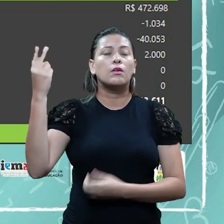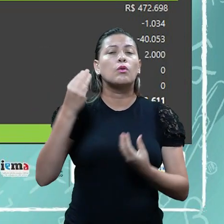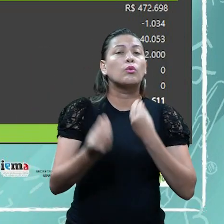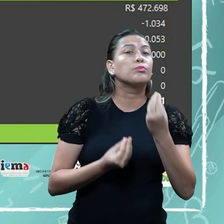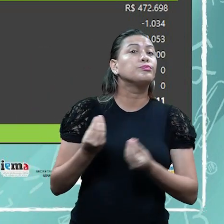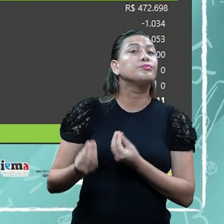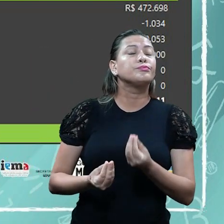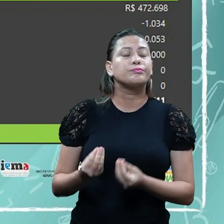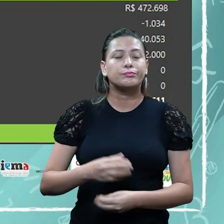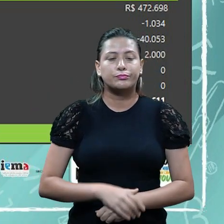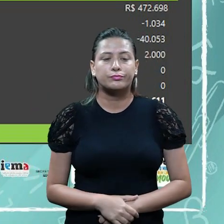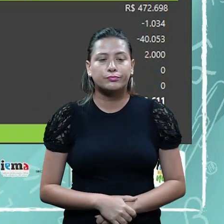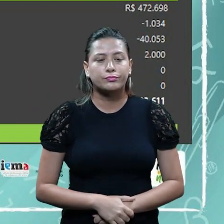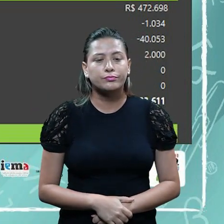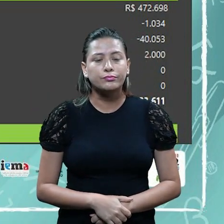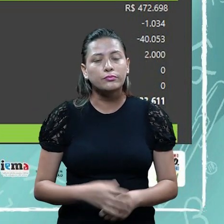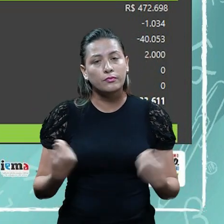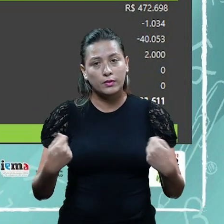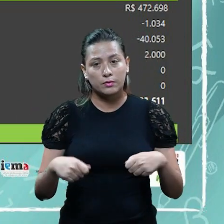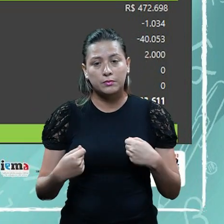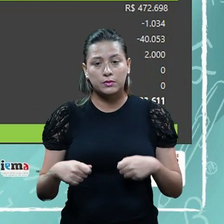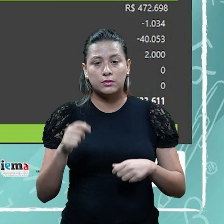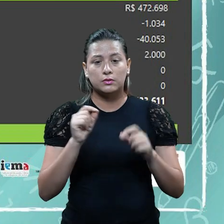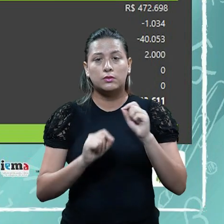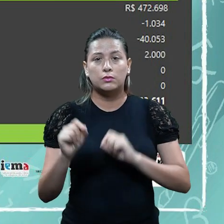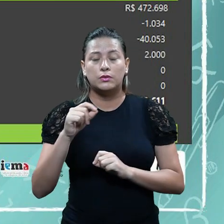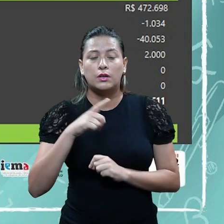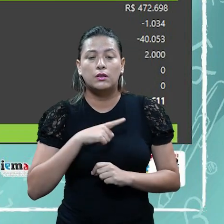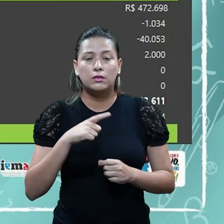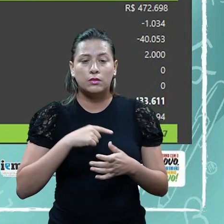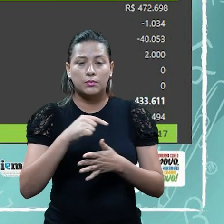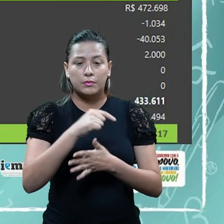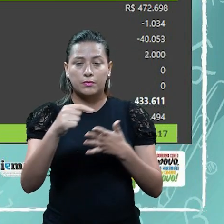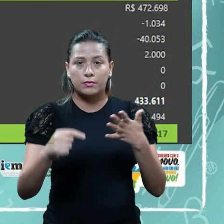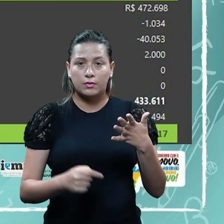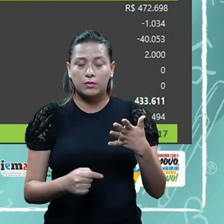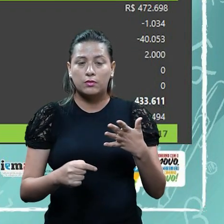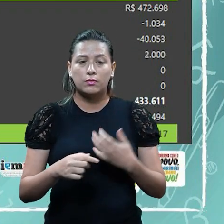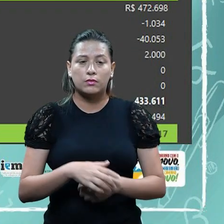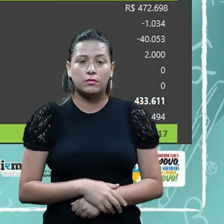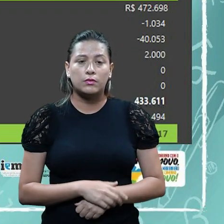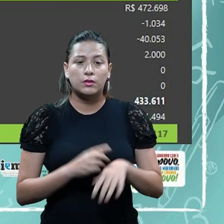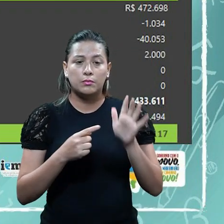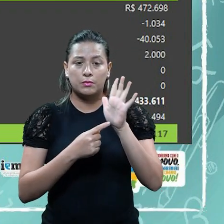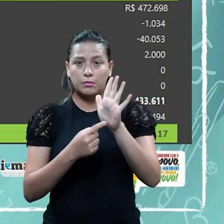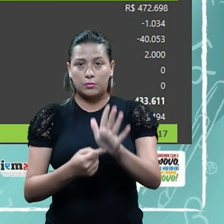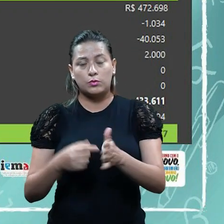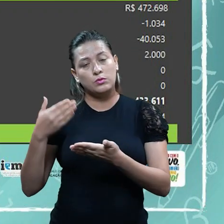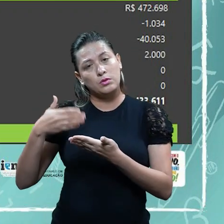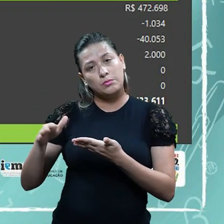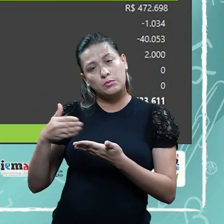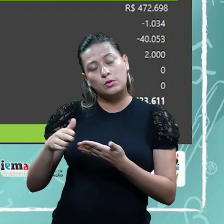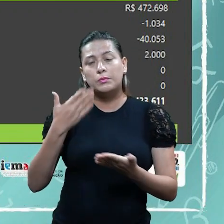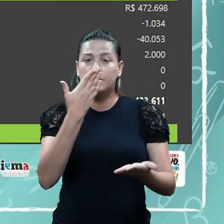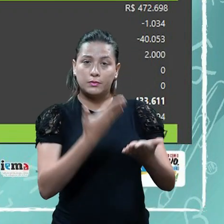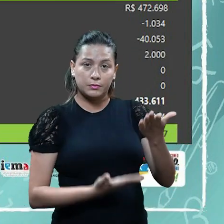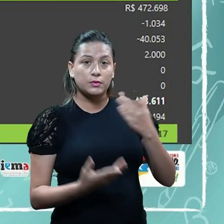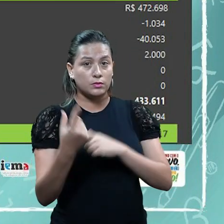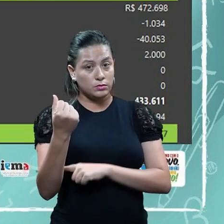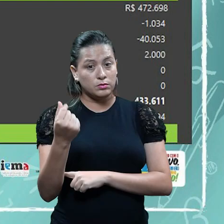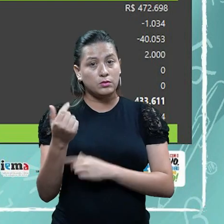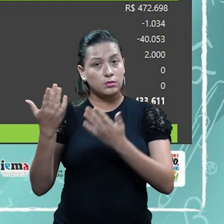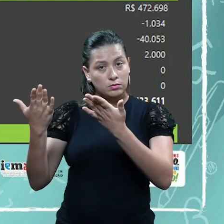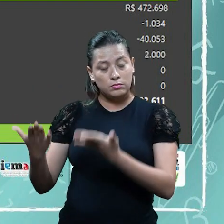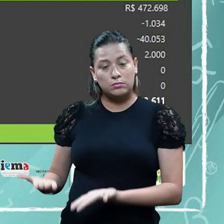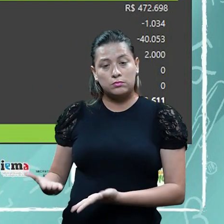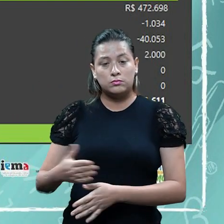nesse valor? Então ele precisa ter a ferramenta, demonstração de sobras ou perdas. Então aqui nós temos essa ferramenta